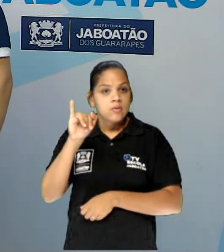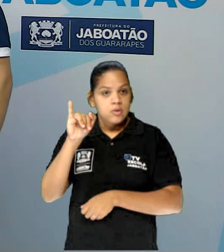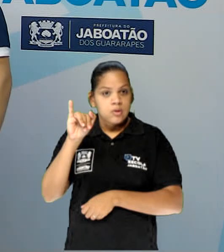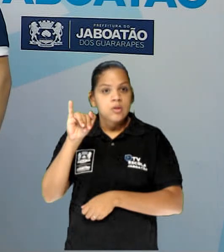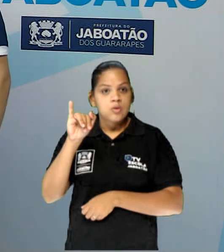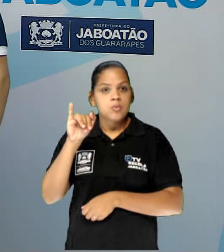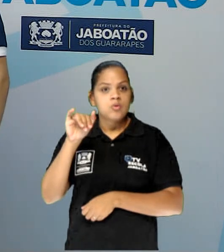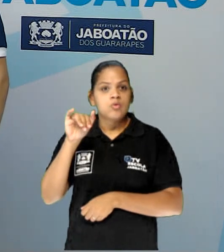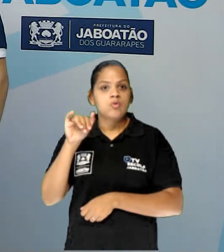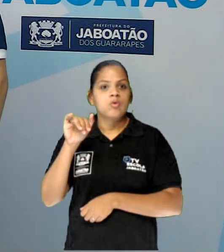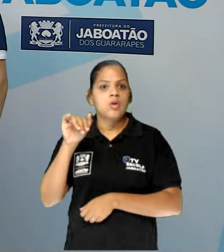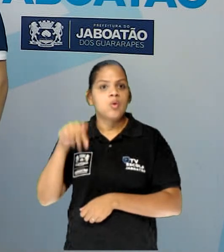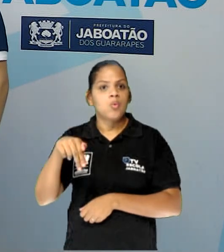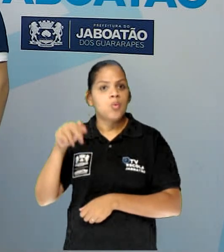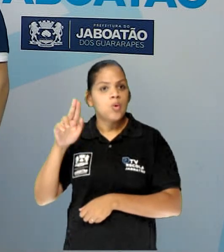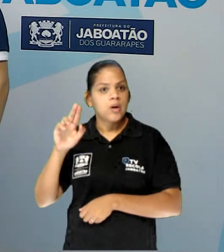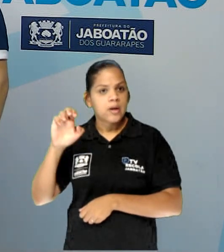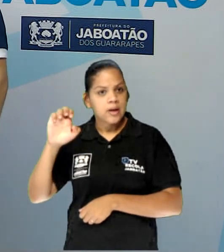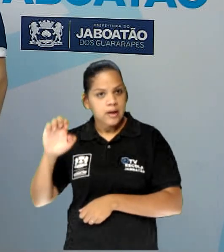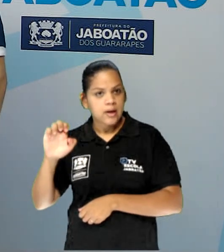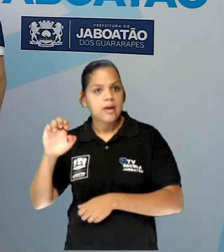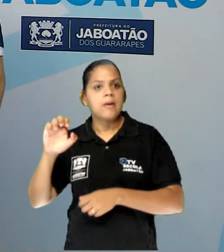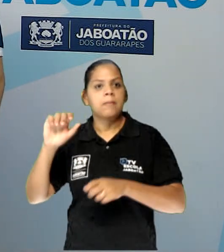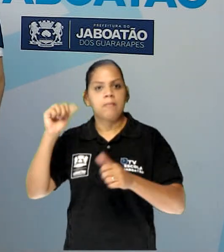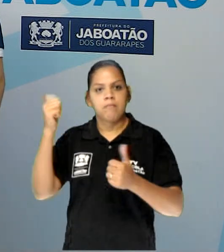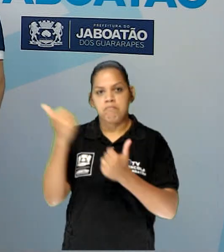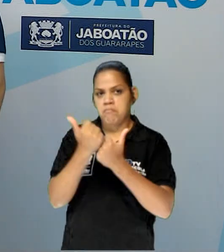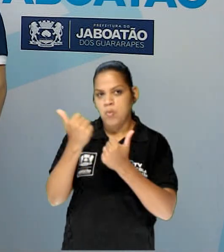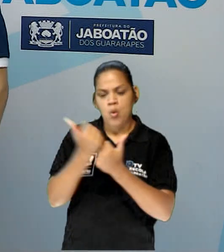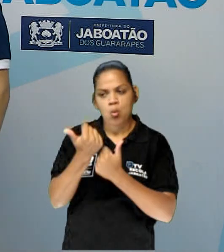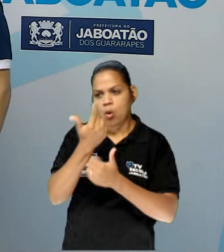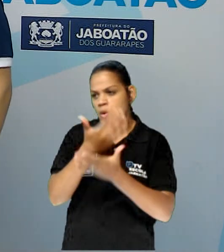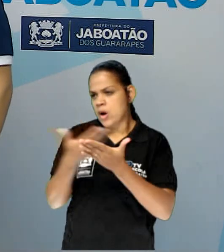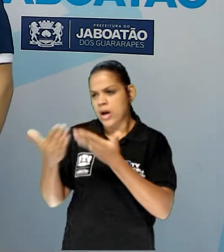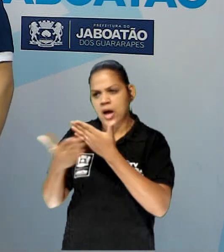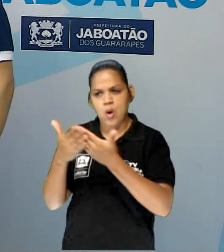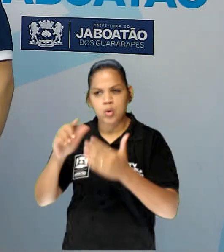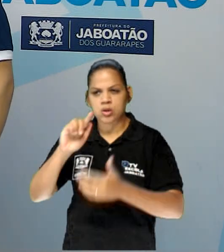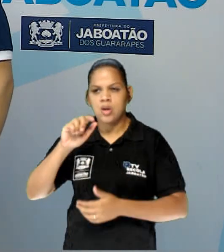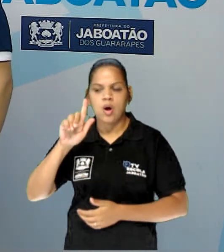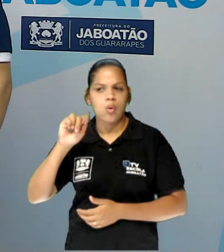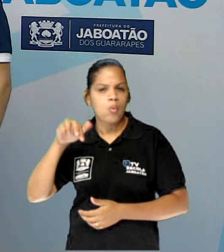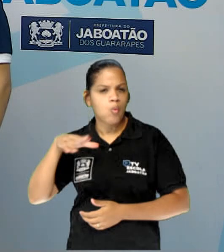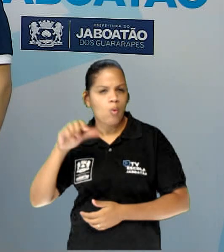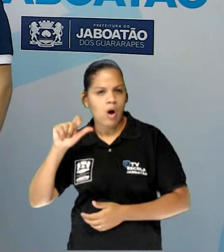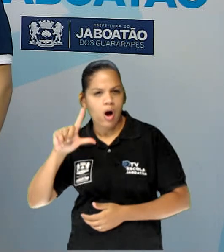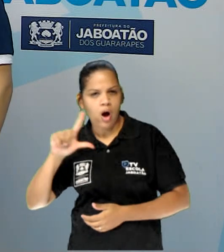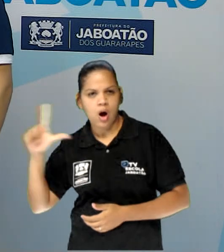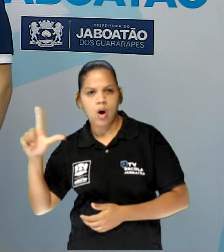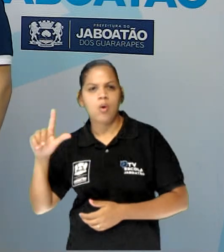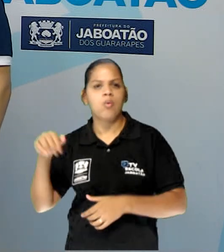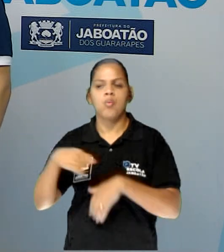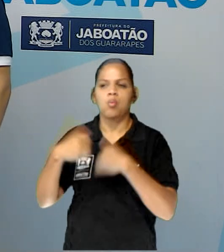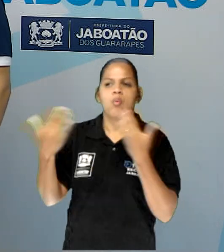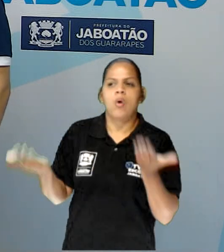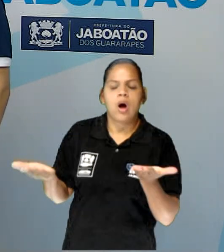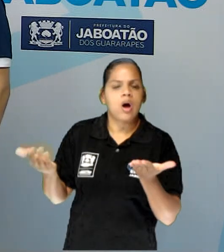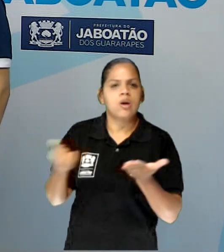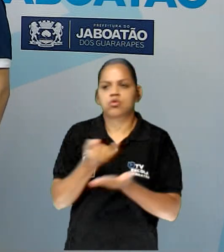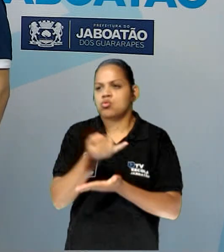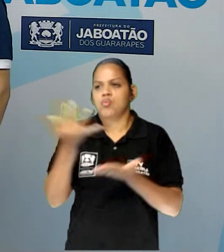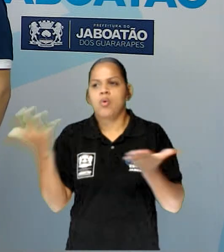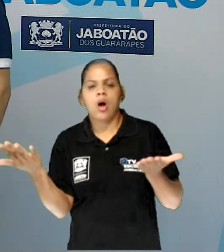formas correspondentes de pronome relativo, o qual, a qual, os quais, as quais, aí você